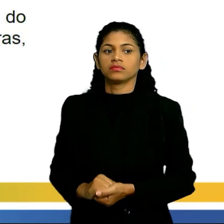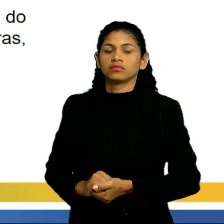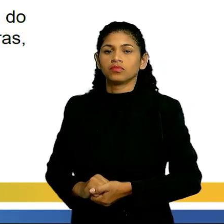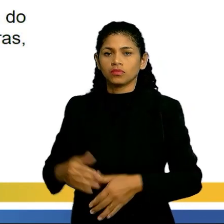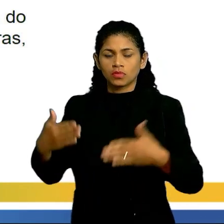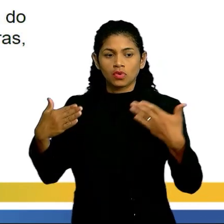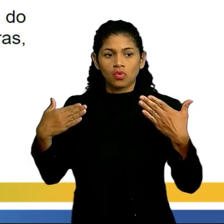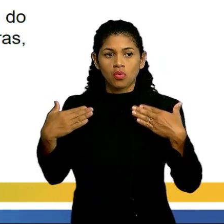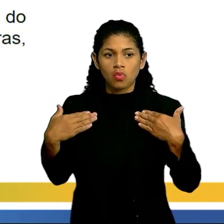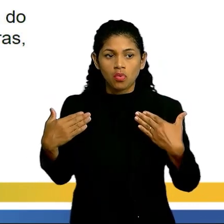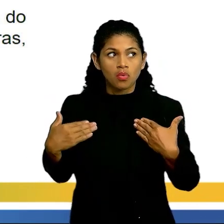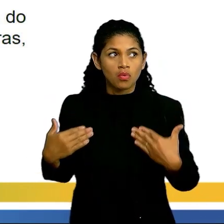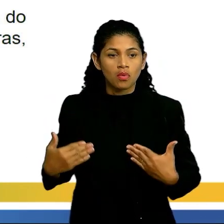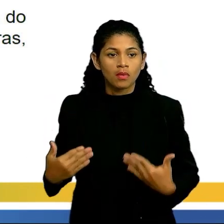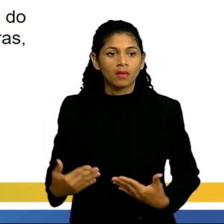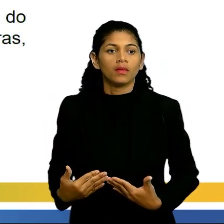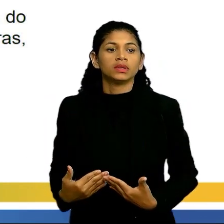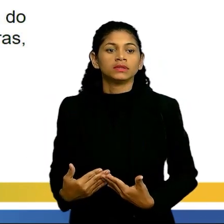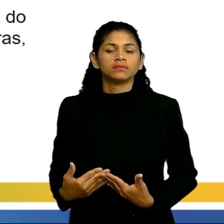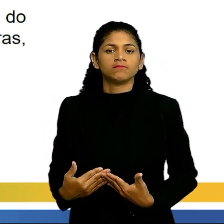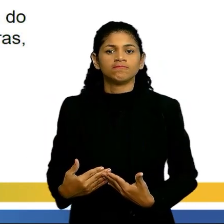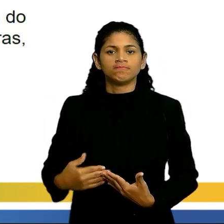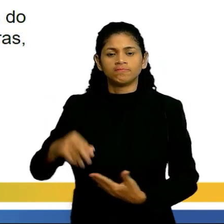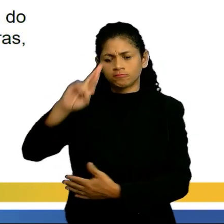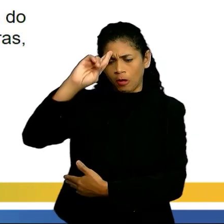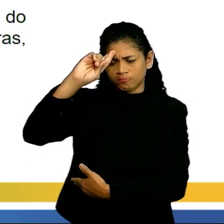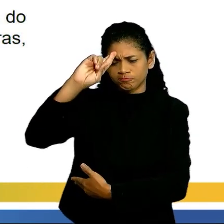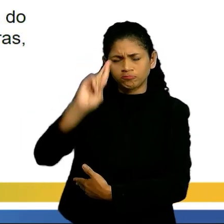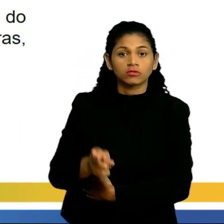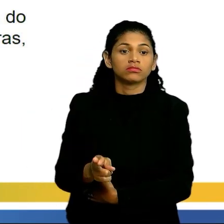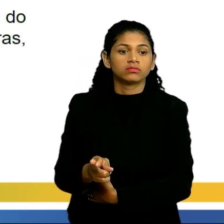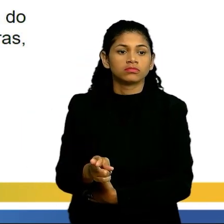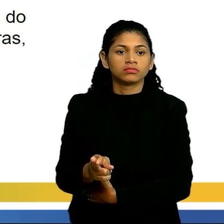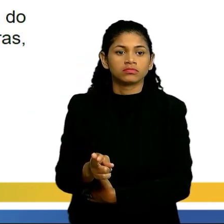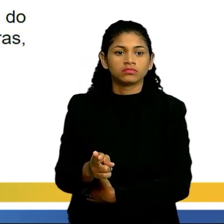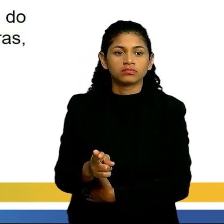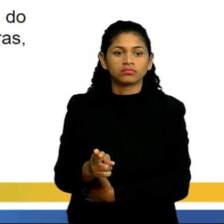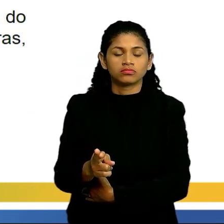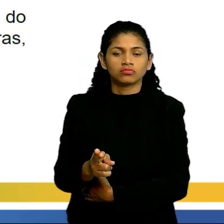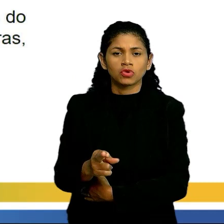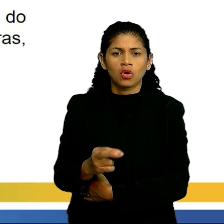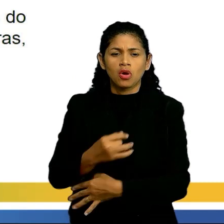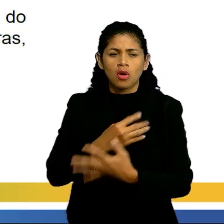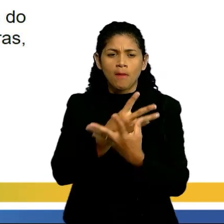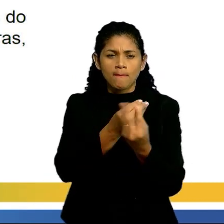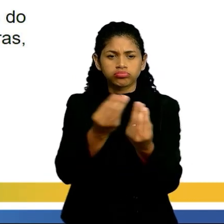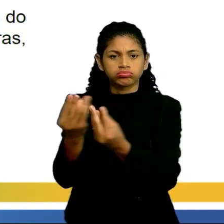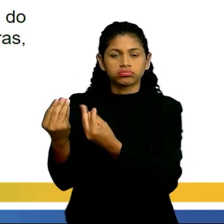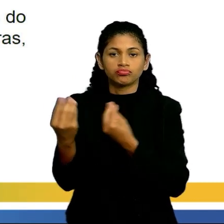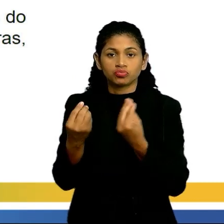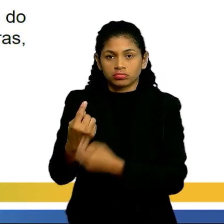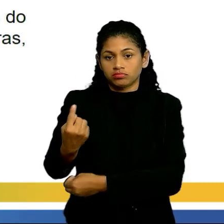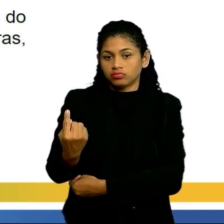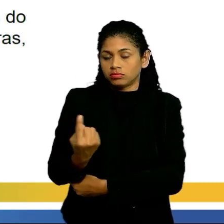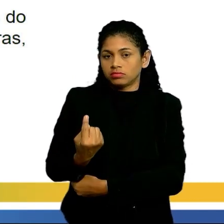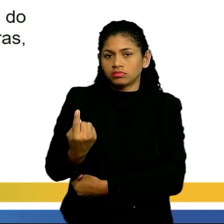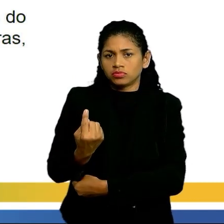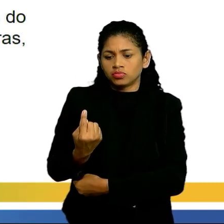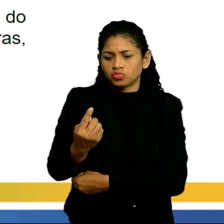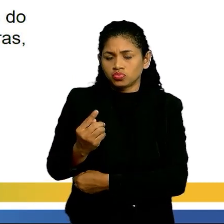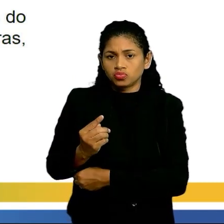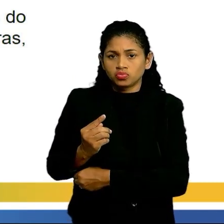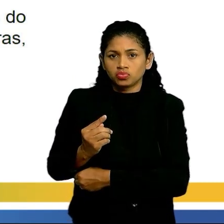o corpo é a grande razão, uma multiplicidade, com um único